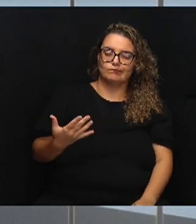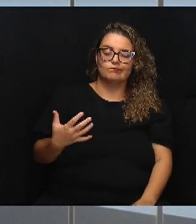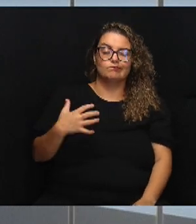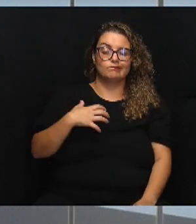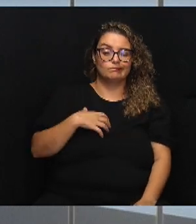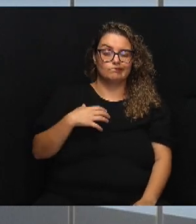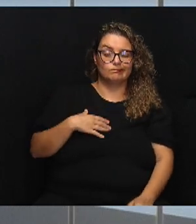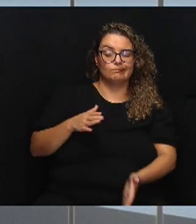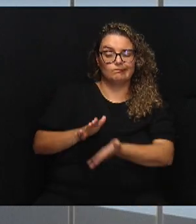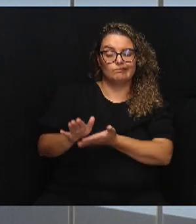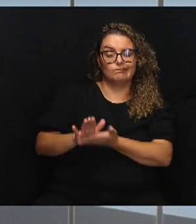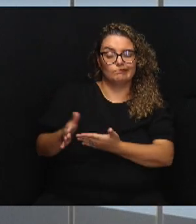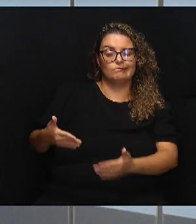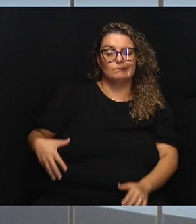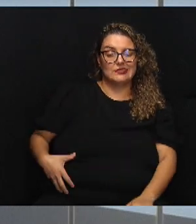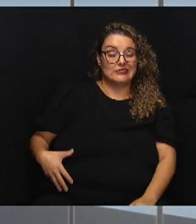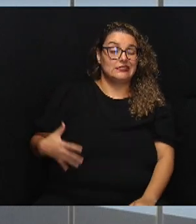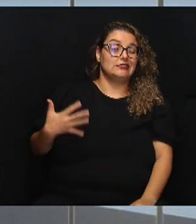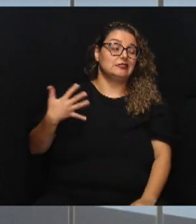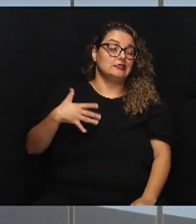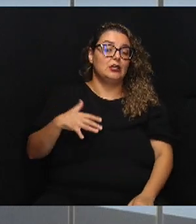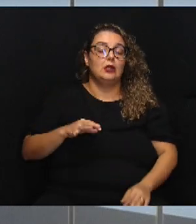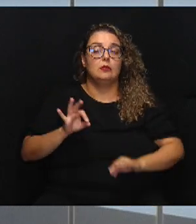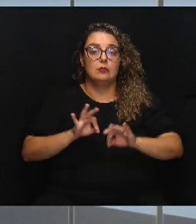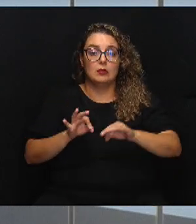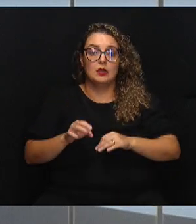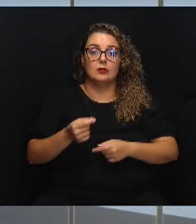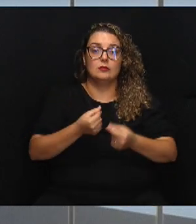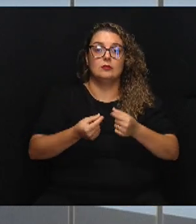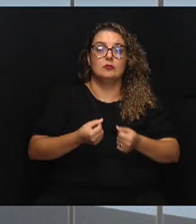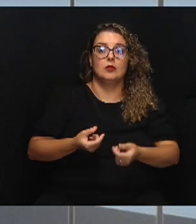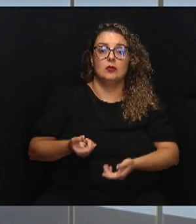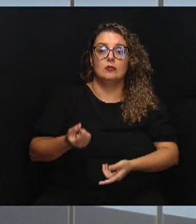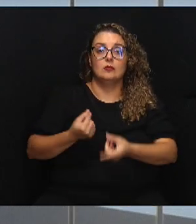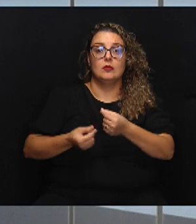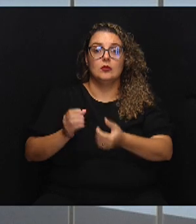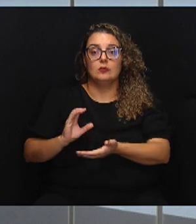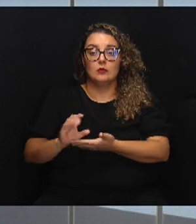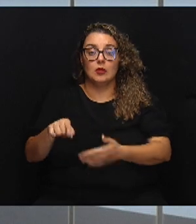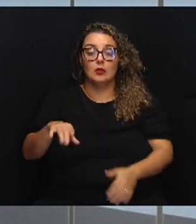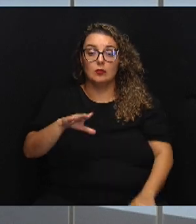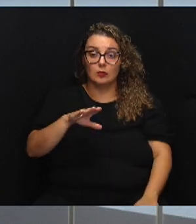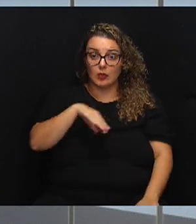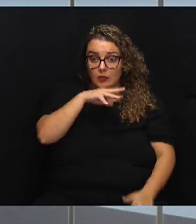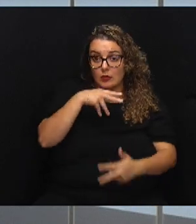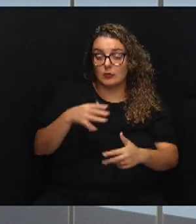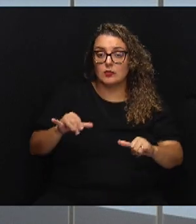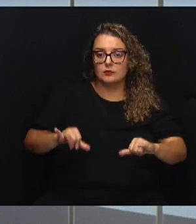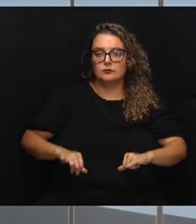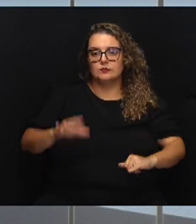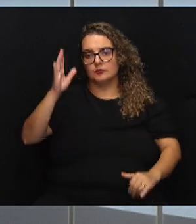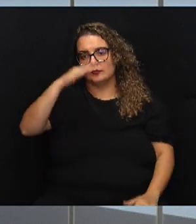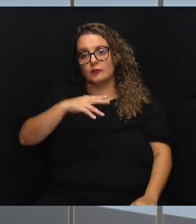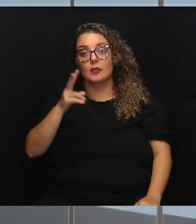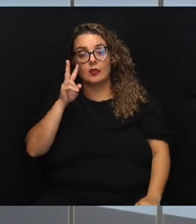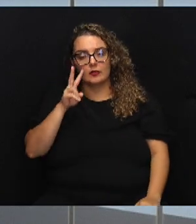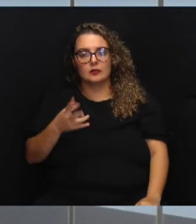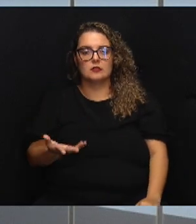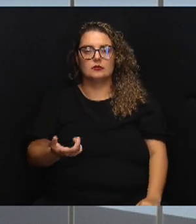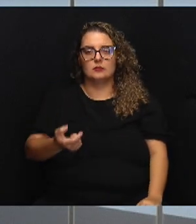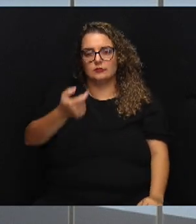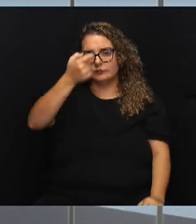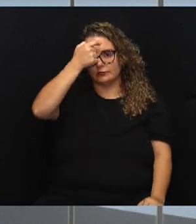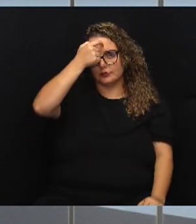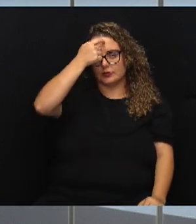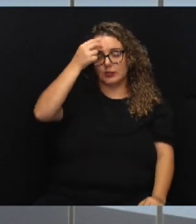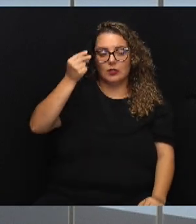quando incomoda, quando você mexe no orçamento da pessoa para ela destinar aquele animal que sofreu maus tratos, é que realmente você vê que você traz a consciência